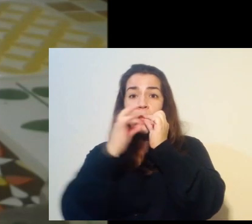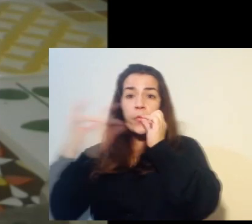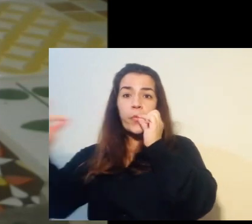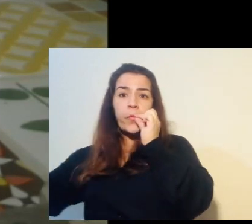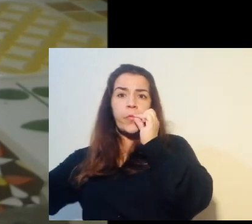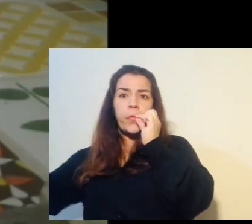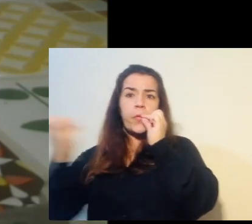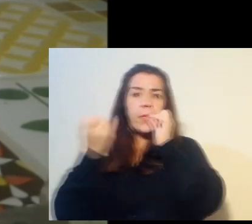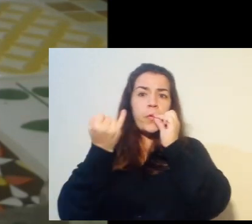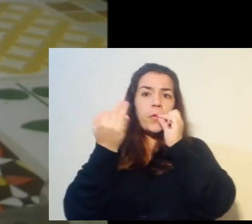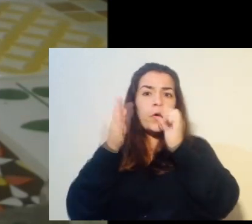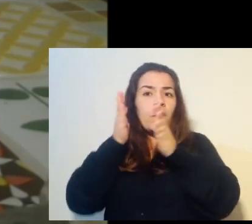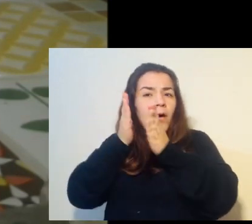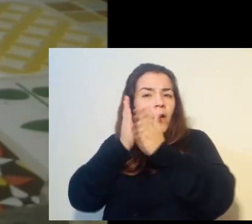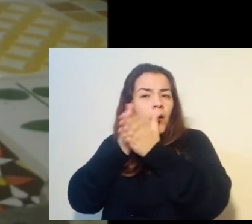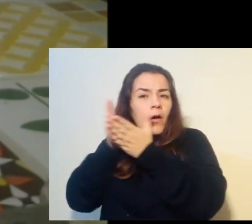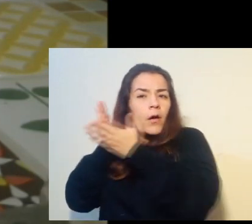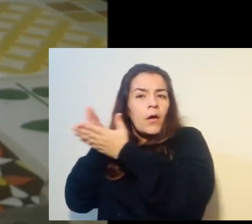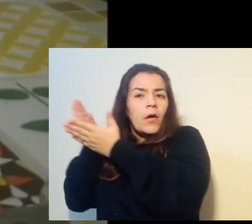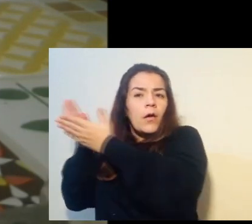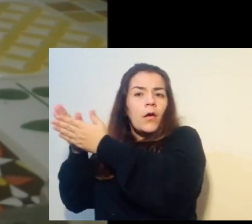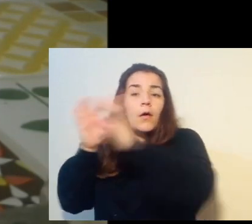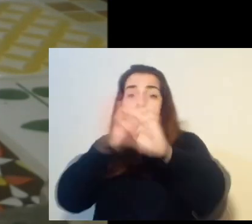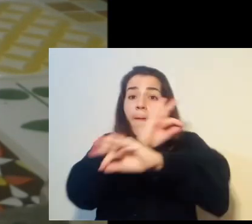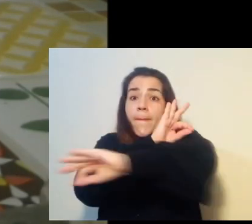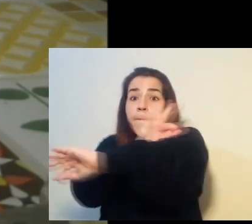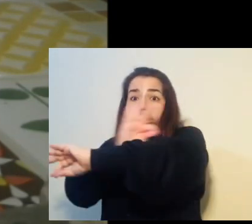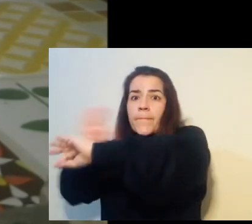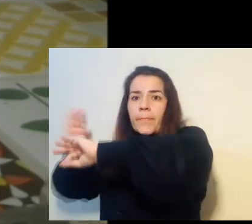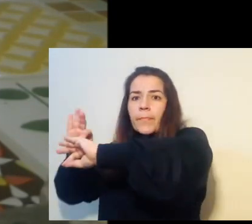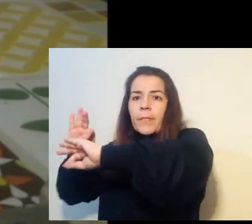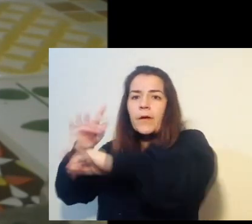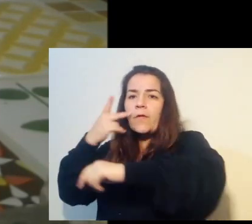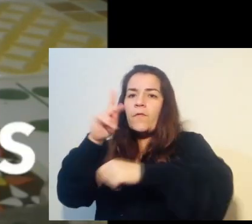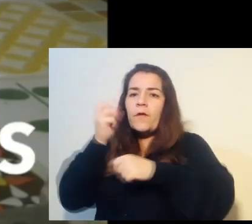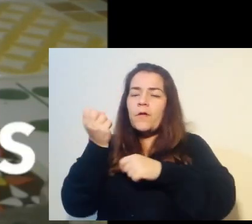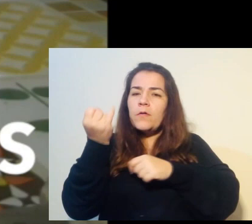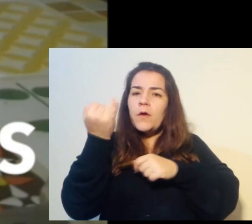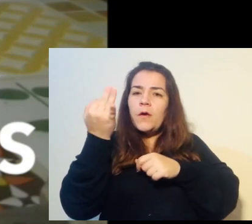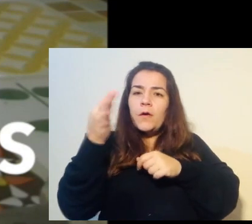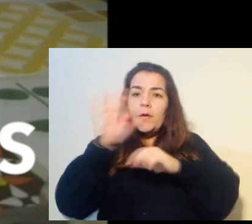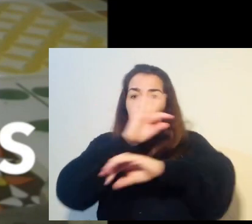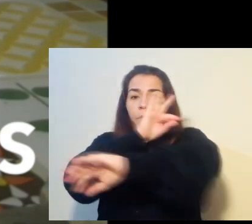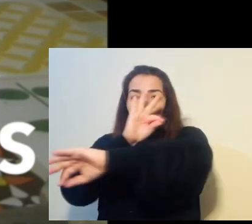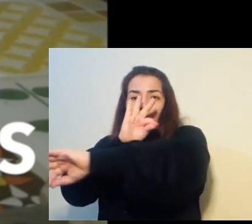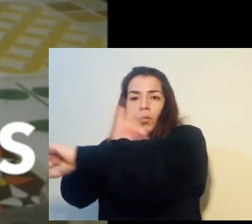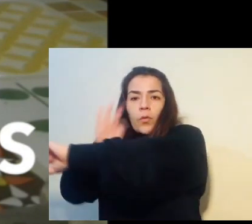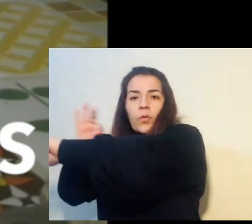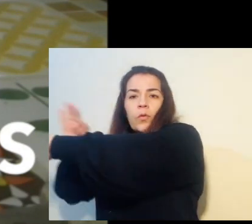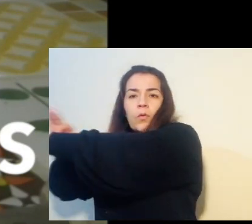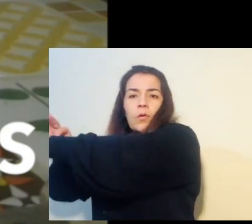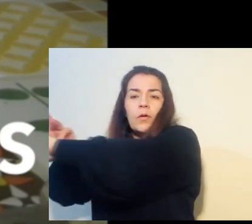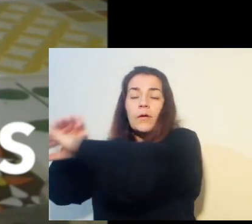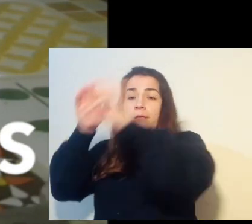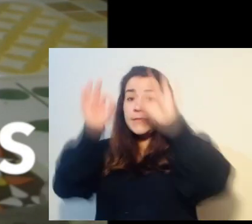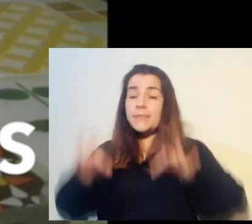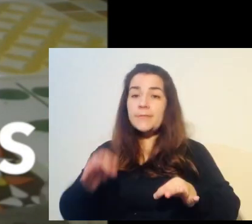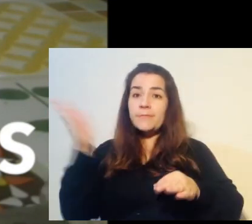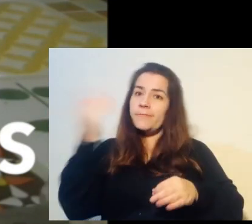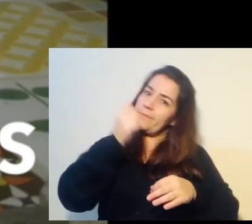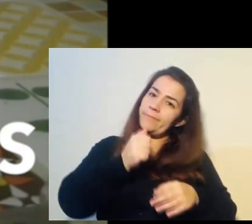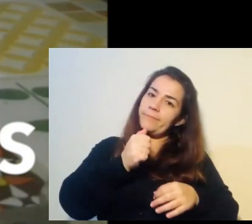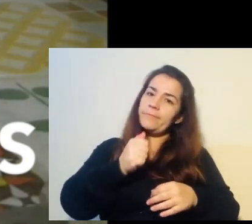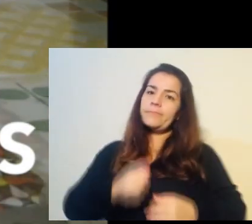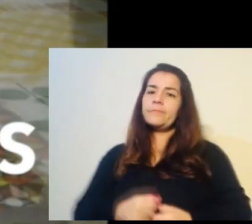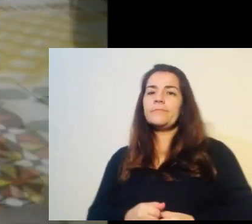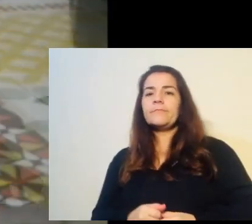vamos calcular aqui na trena, vamos medir na trena e depois calcular o resto dos furos, certo? Vamos nessa